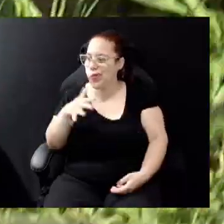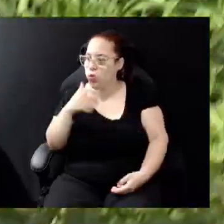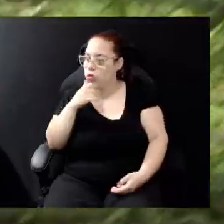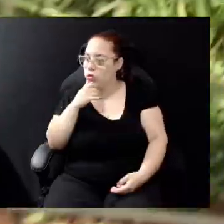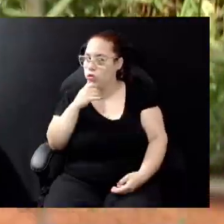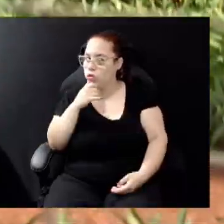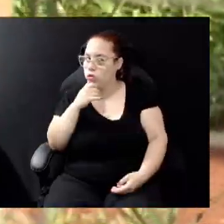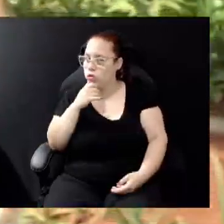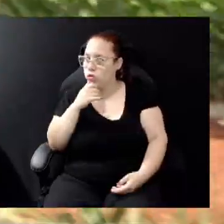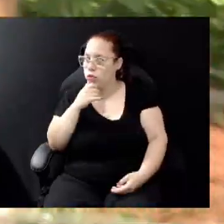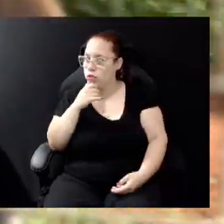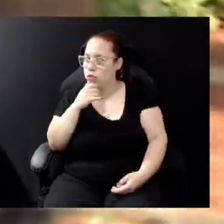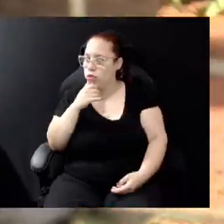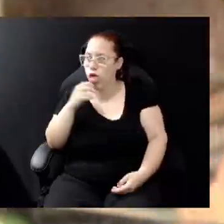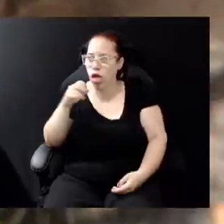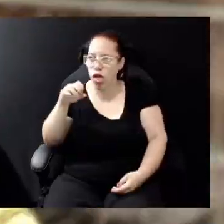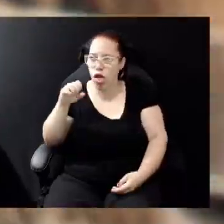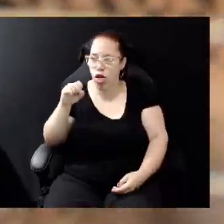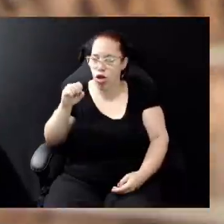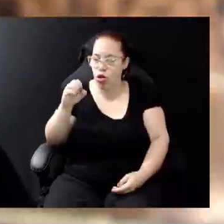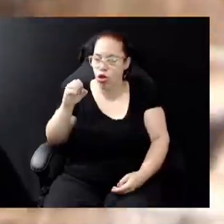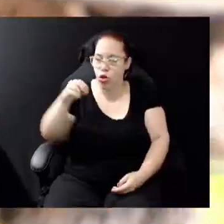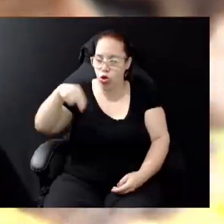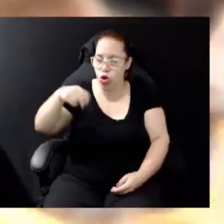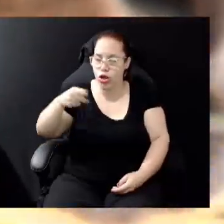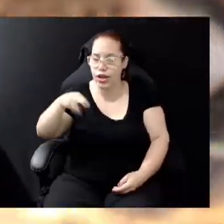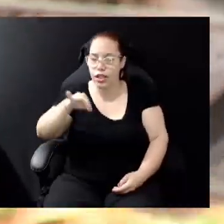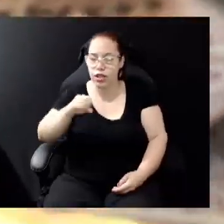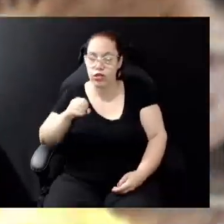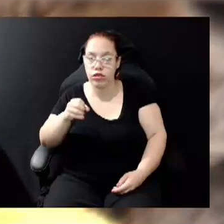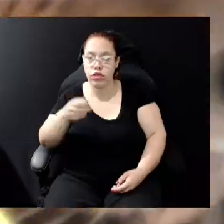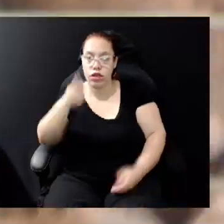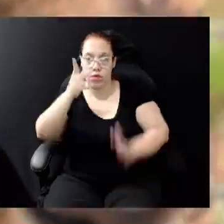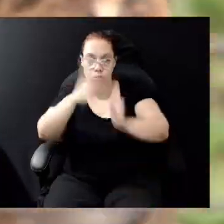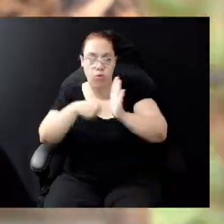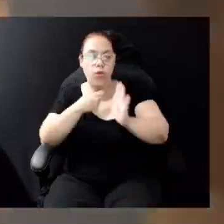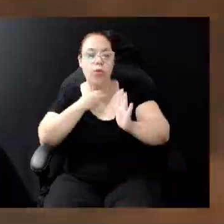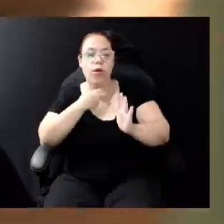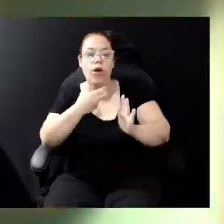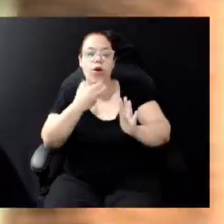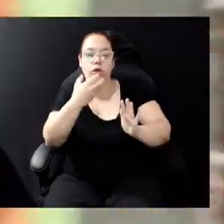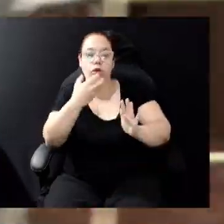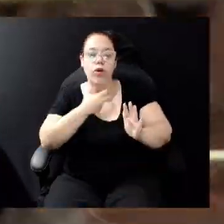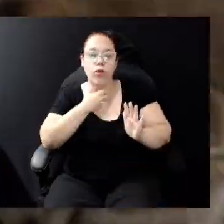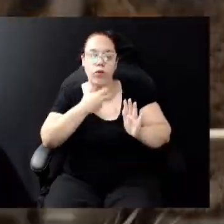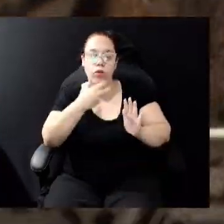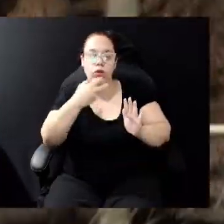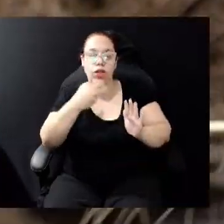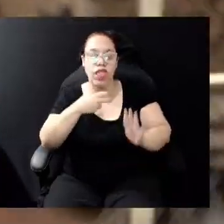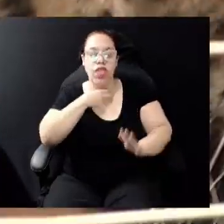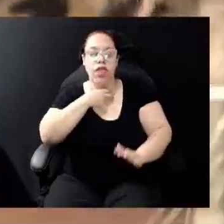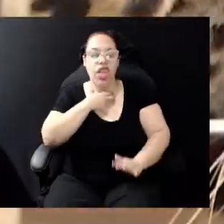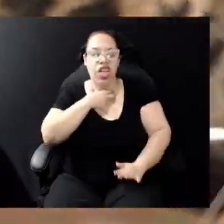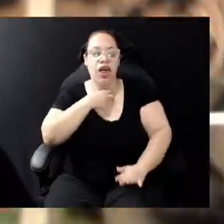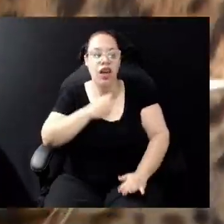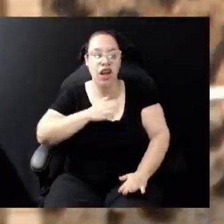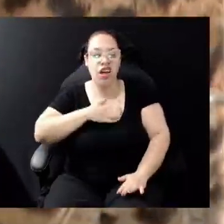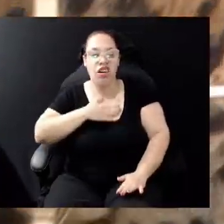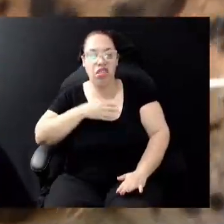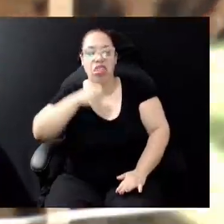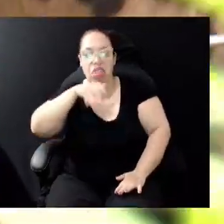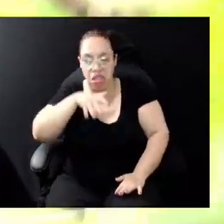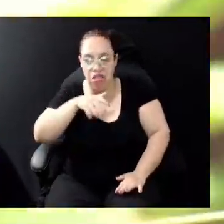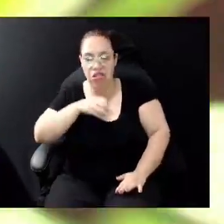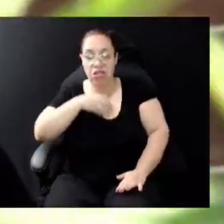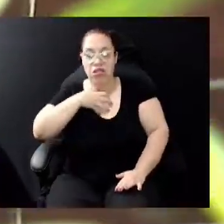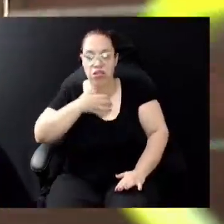uma sonorização que vem através da própria garganta e parece às vezes que ele está engasgado, que ele está com ânsia de vômito. Então às vezes para o